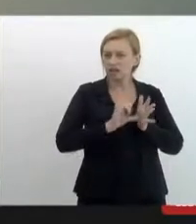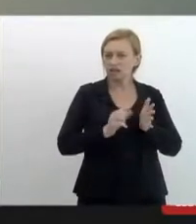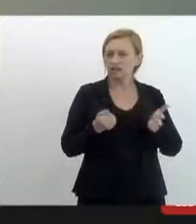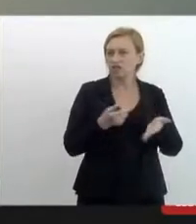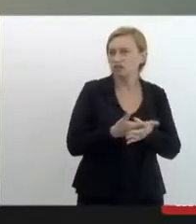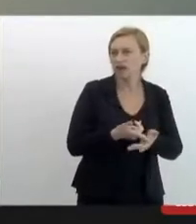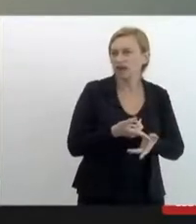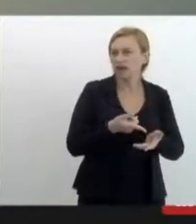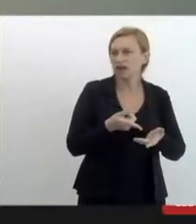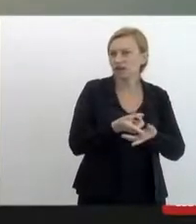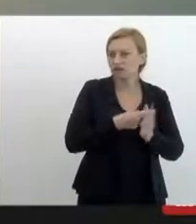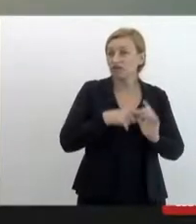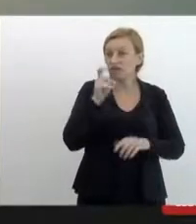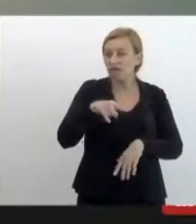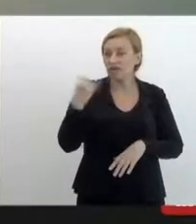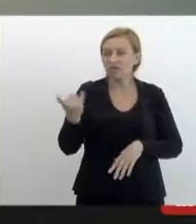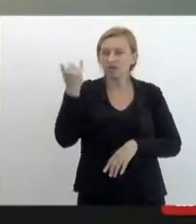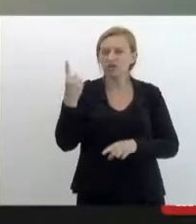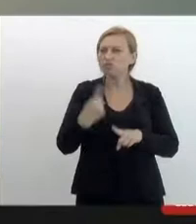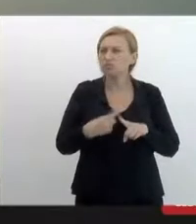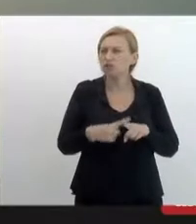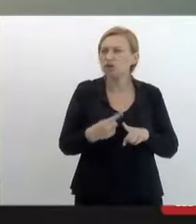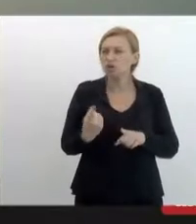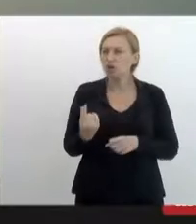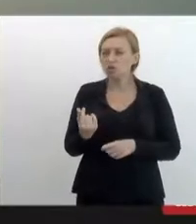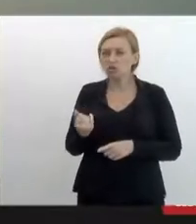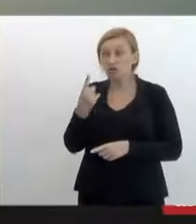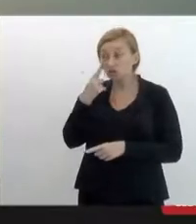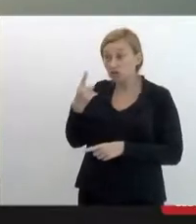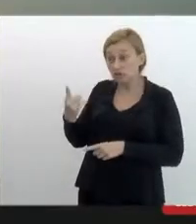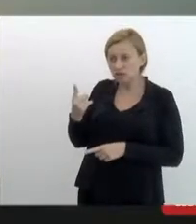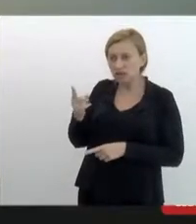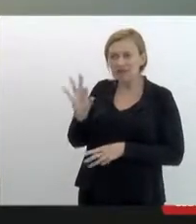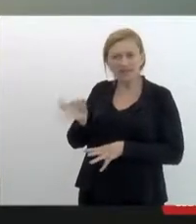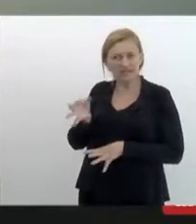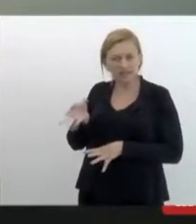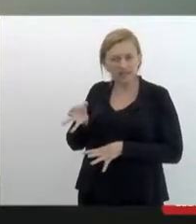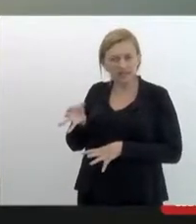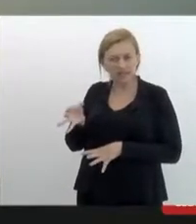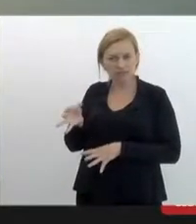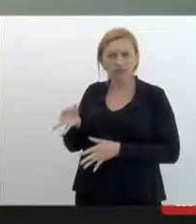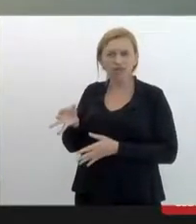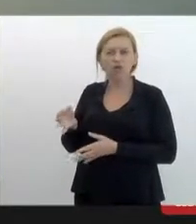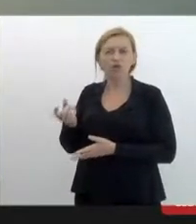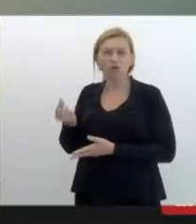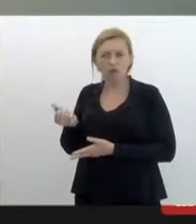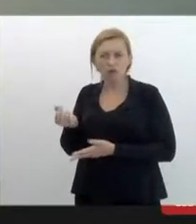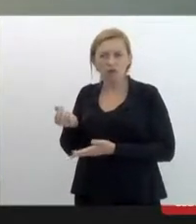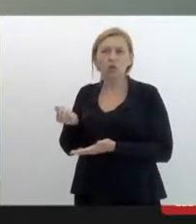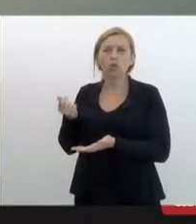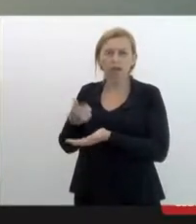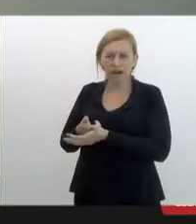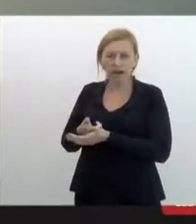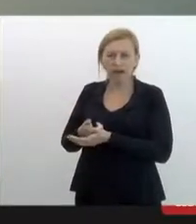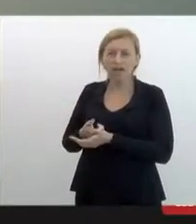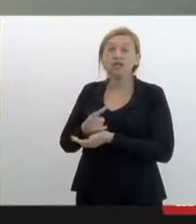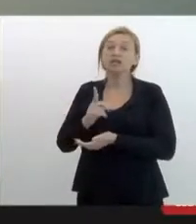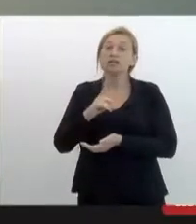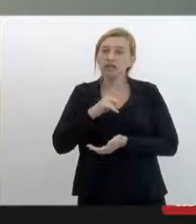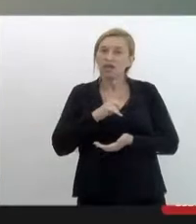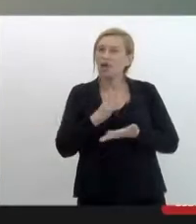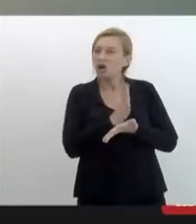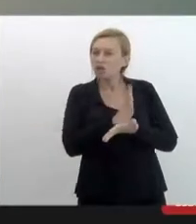Então, assim, isso é importante porque o valor que vocês estão enxergando ali é o que de fato está escrito em dívida ativa. Existem situações